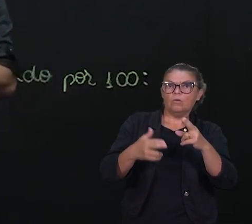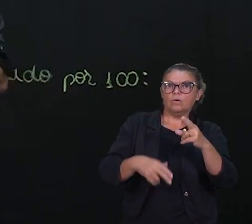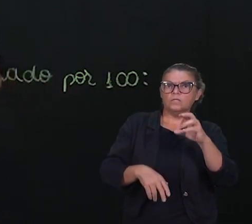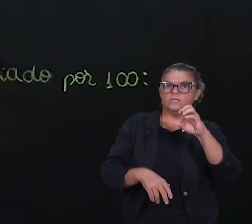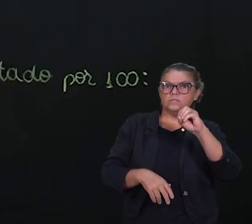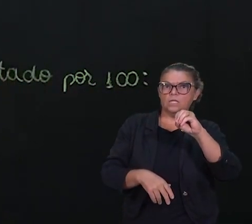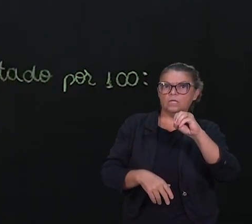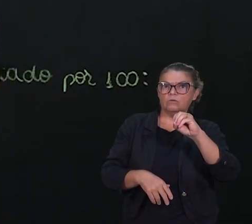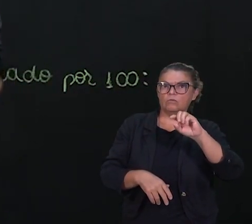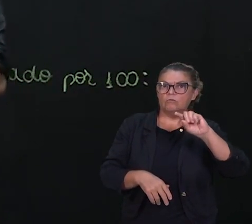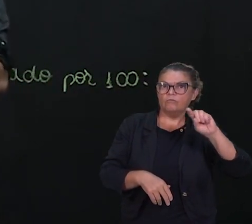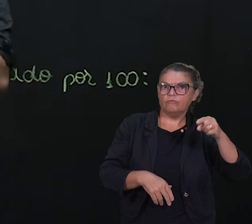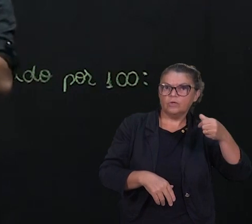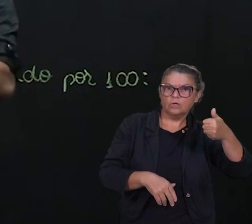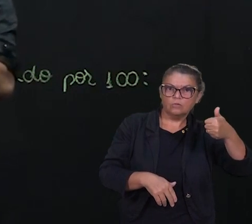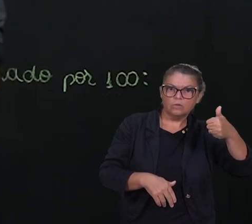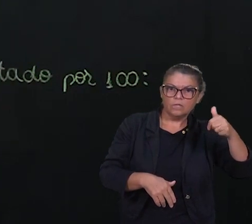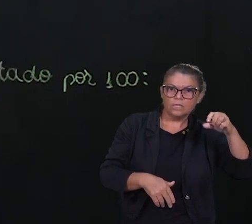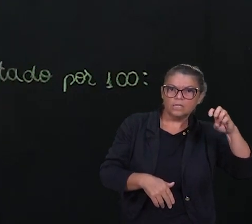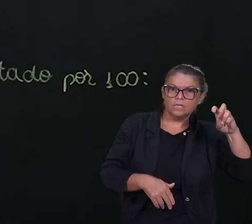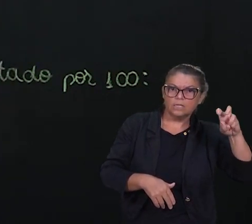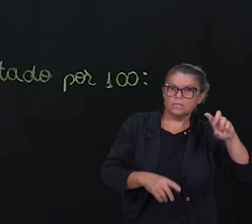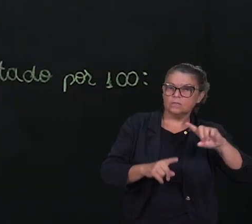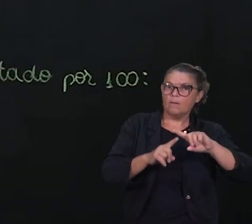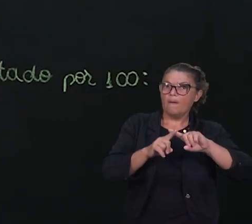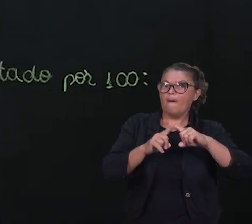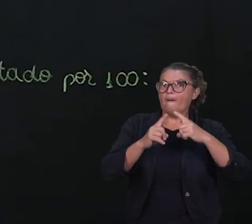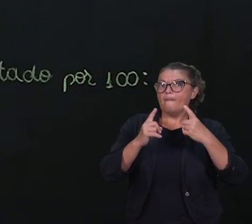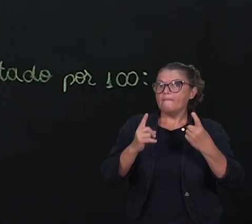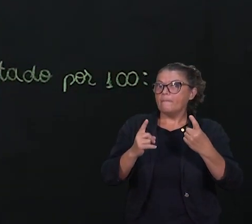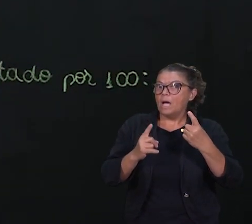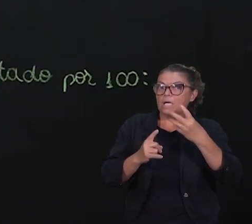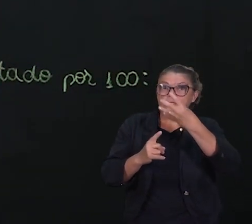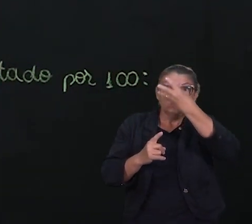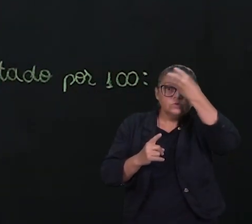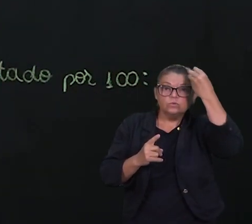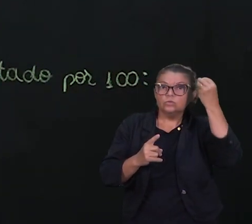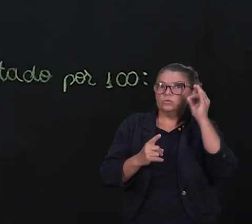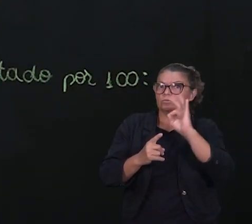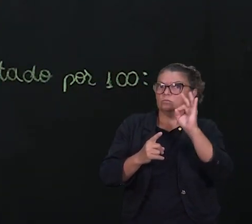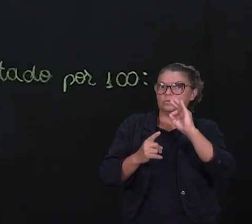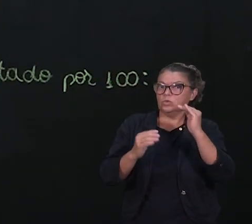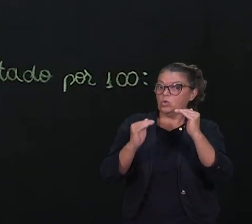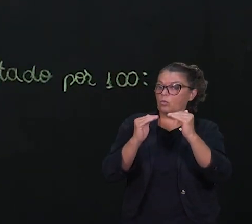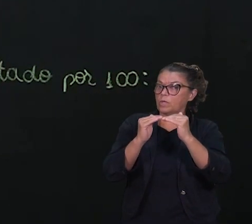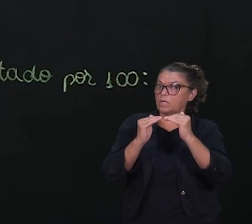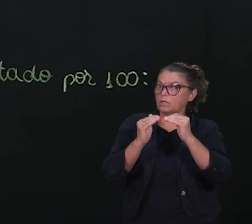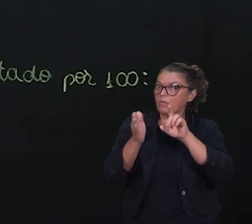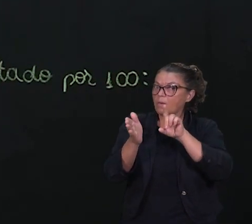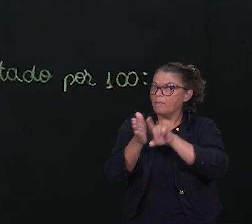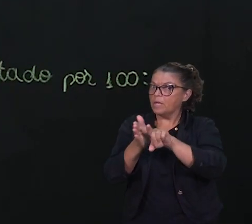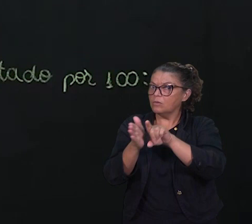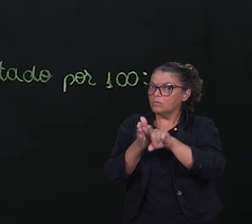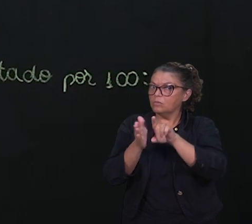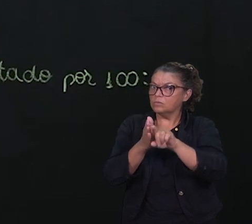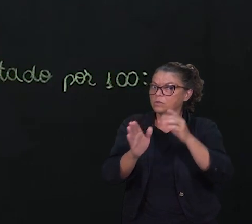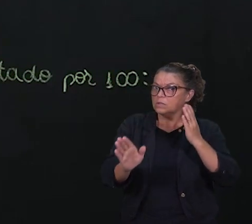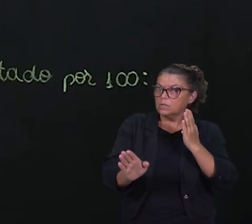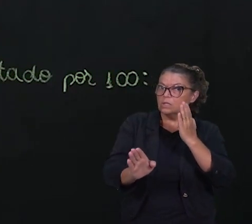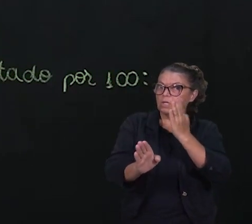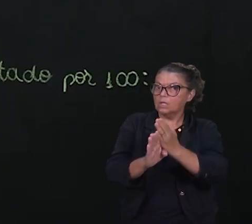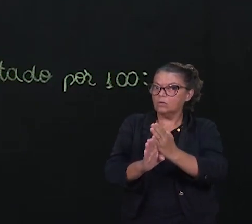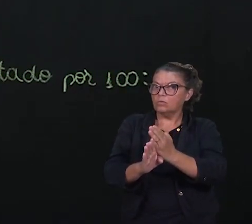a 0,15. Mas não se esqueçam que, de acordo com a questão, eu tenho que achar